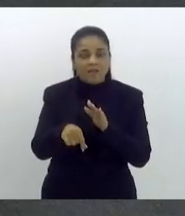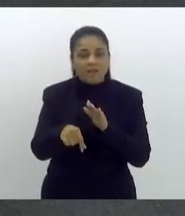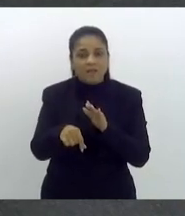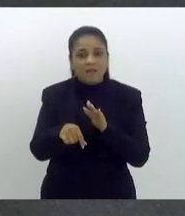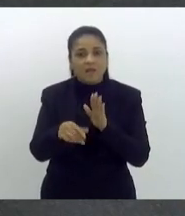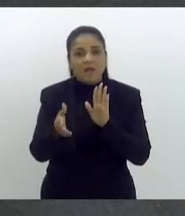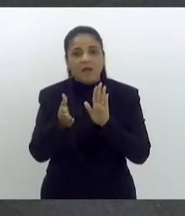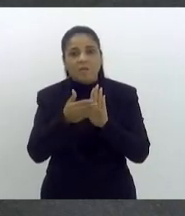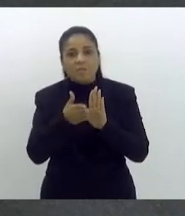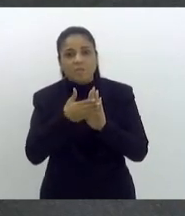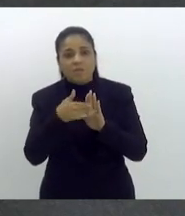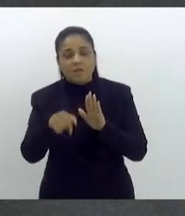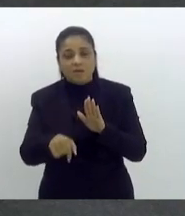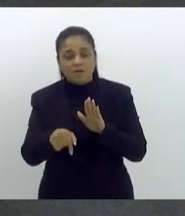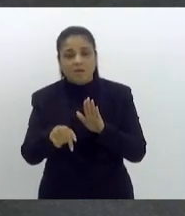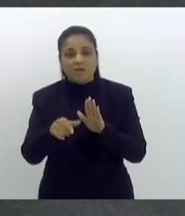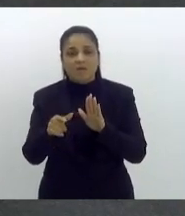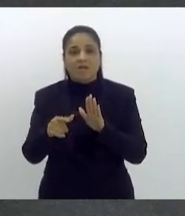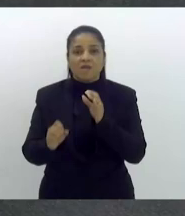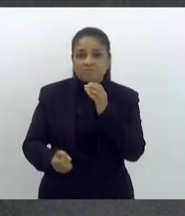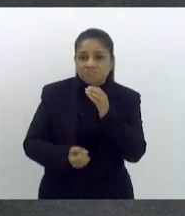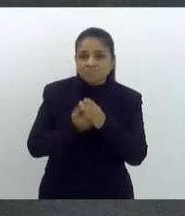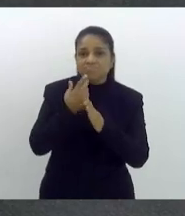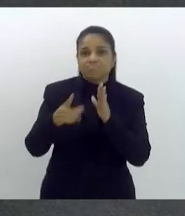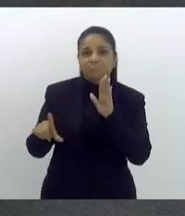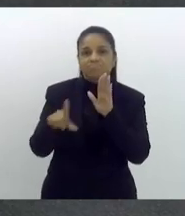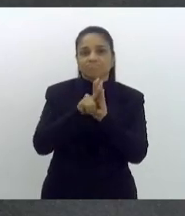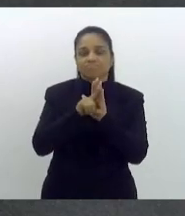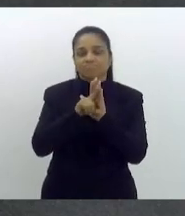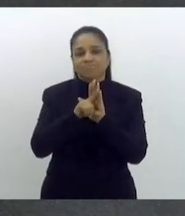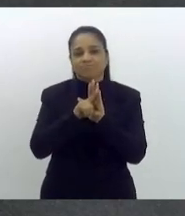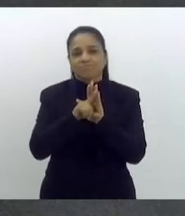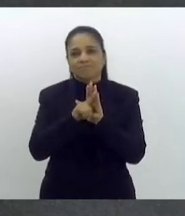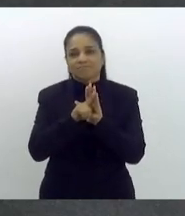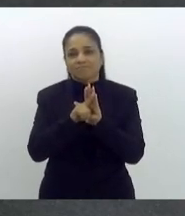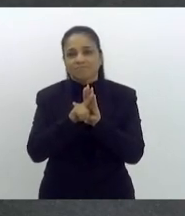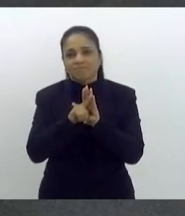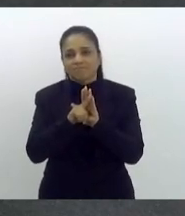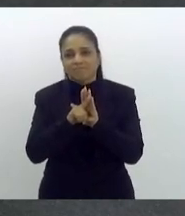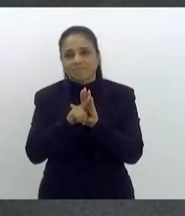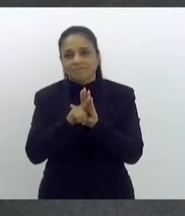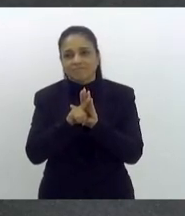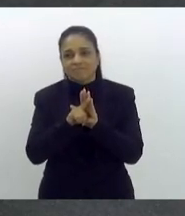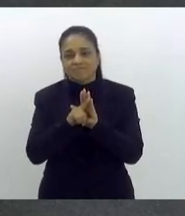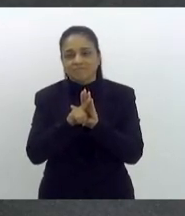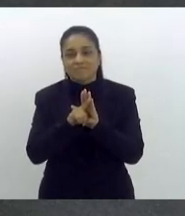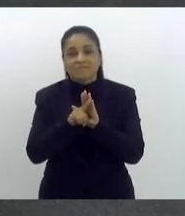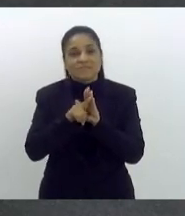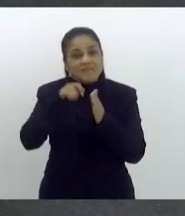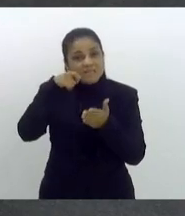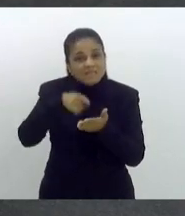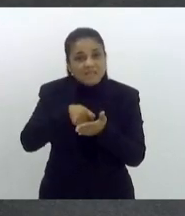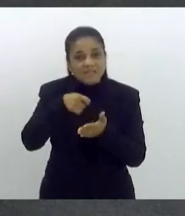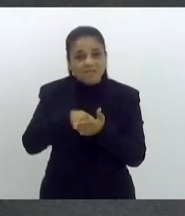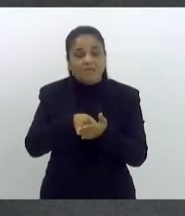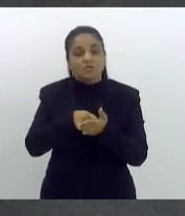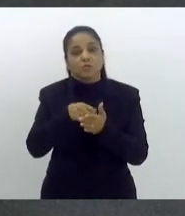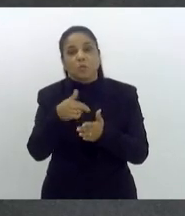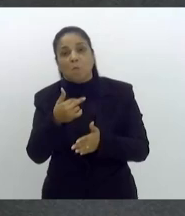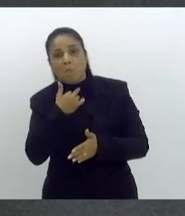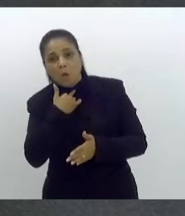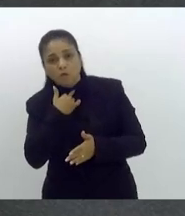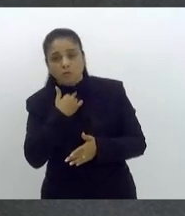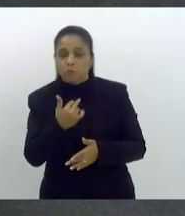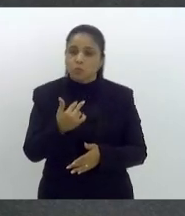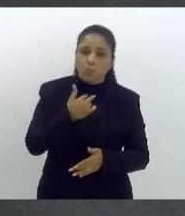propósito dessa casa é fazer leis ou seja estabelecer exatamente o que a gente pode ou